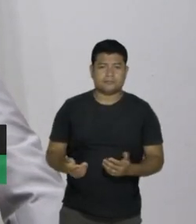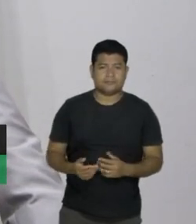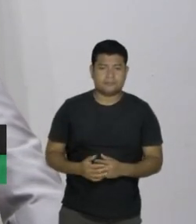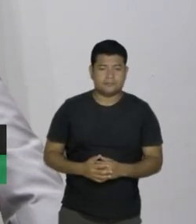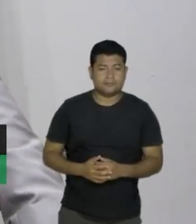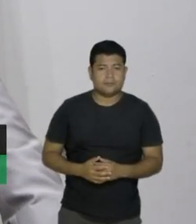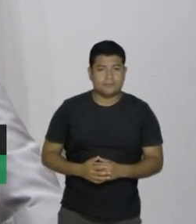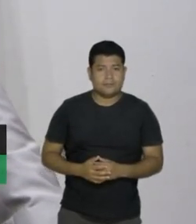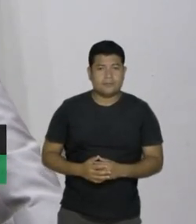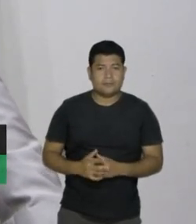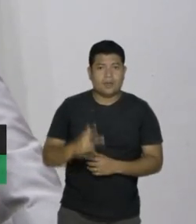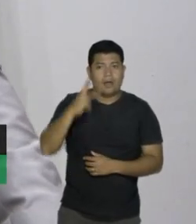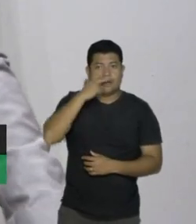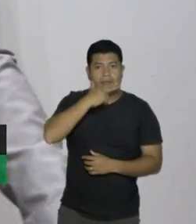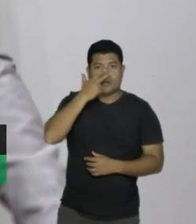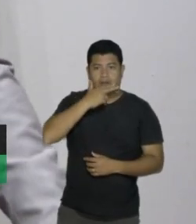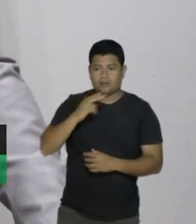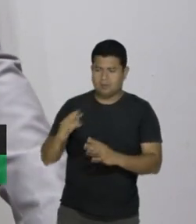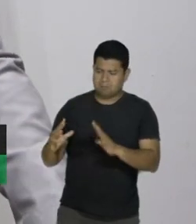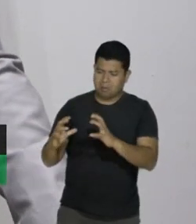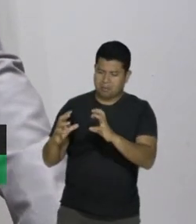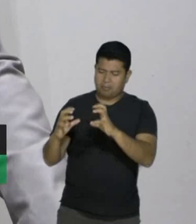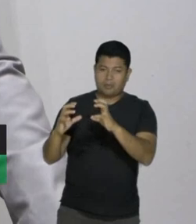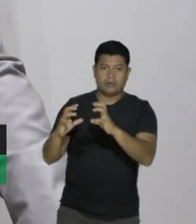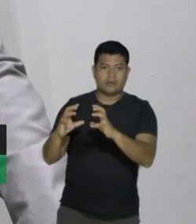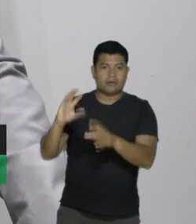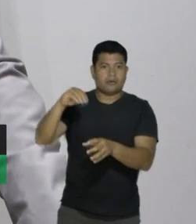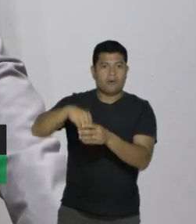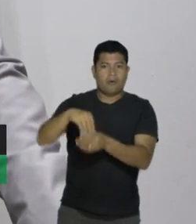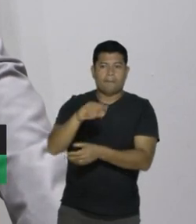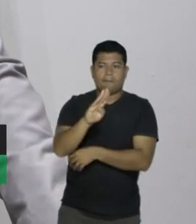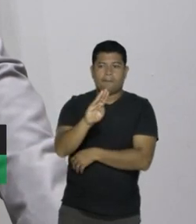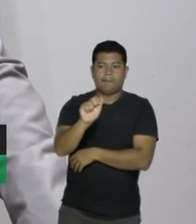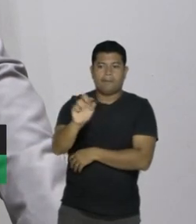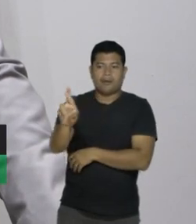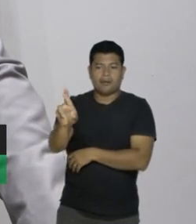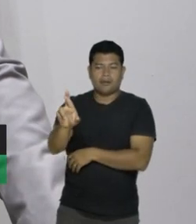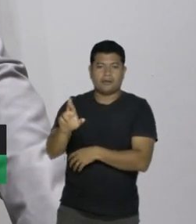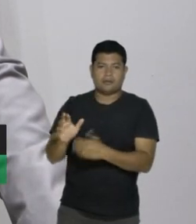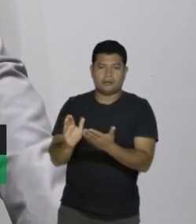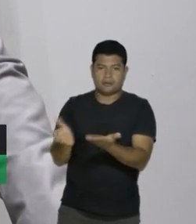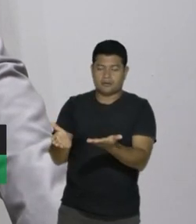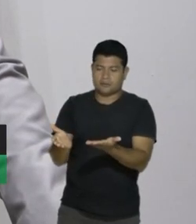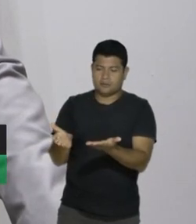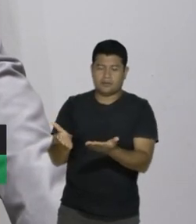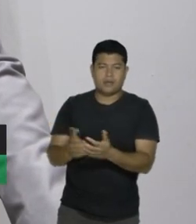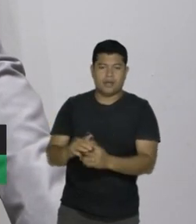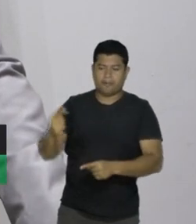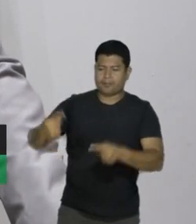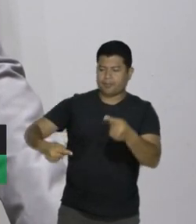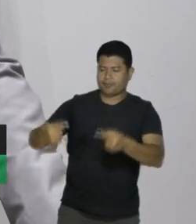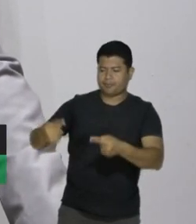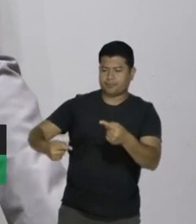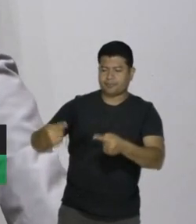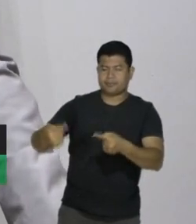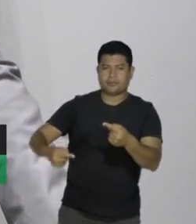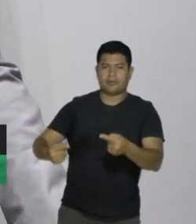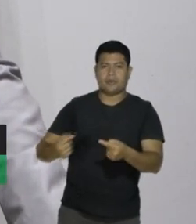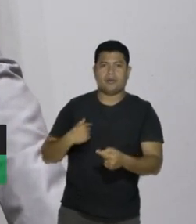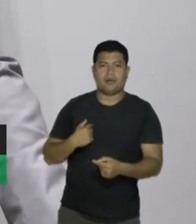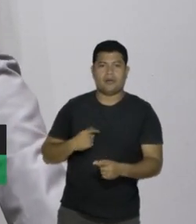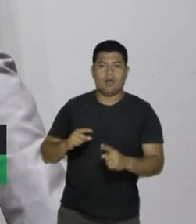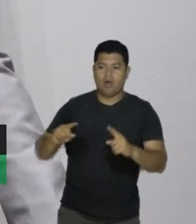parecia uma briga de Boteco Parecia um ébrio deitado na sarjeta discutindo contra a própria sombra